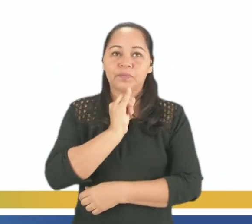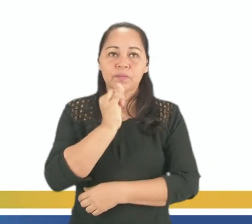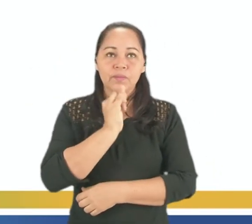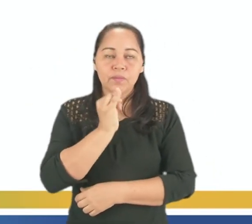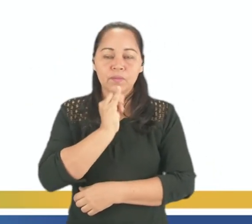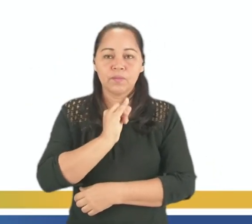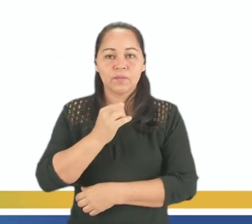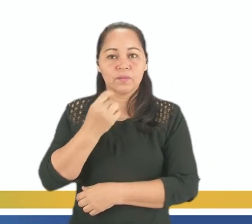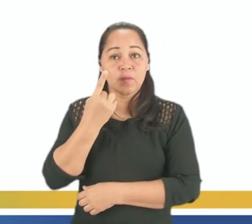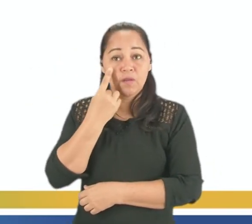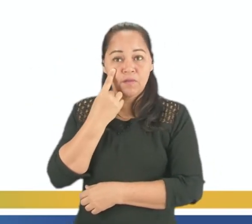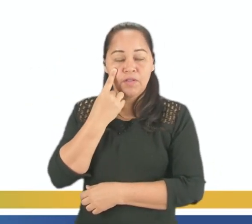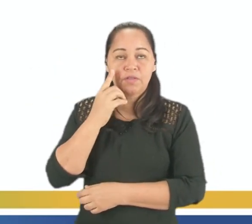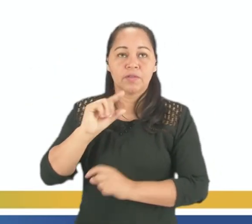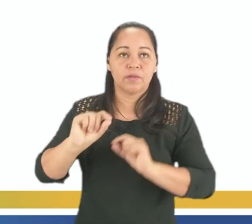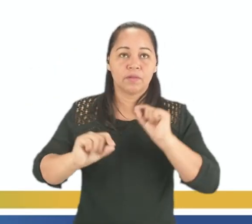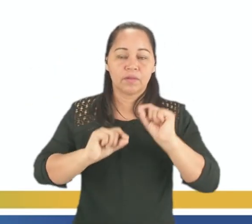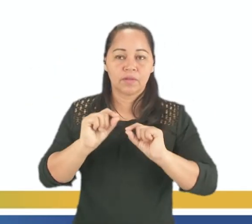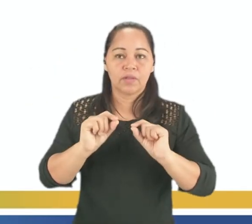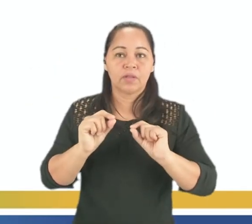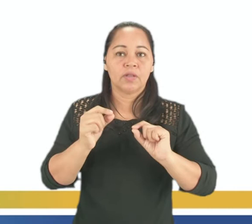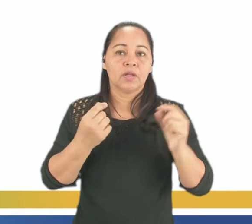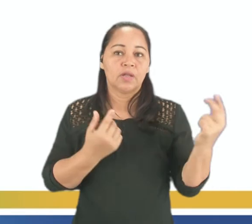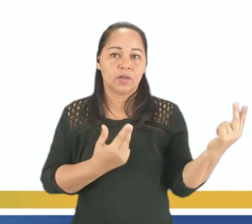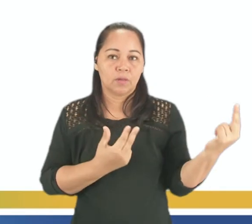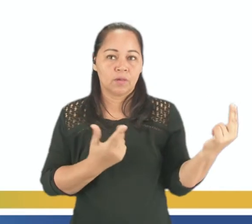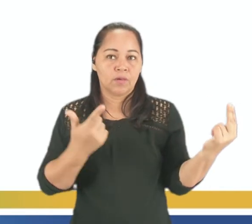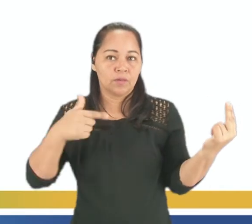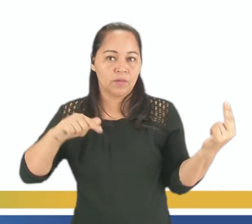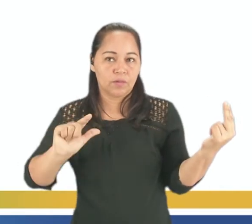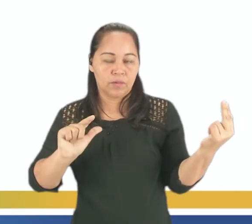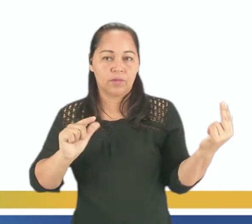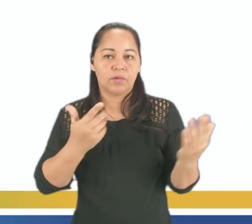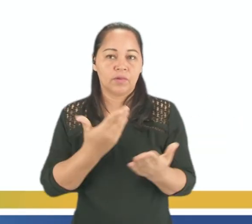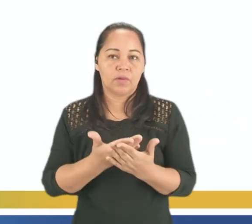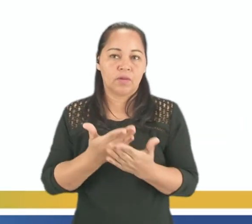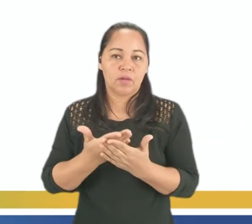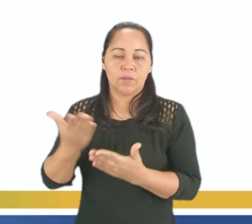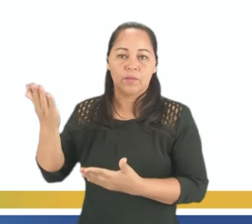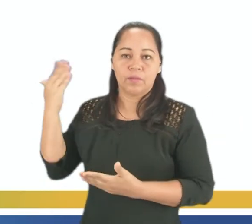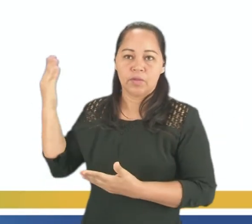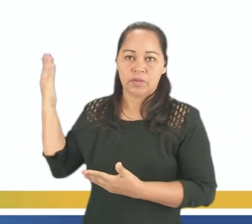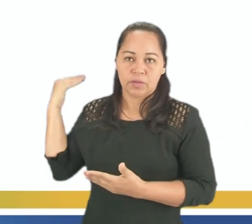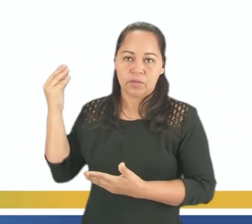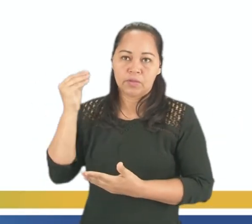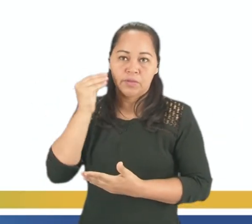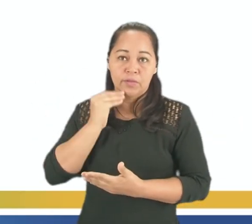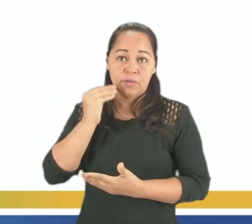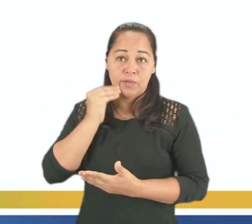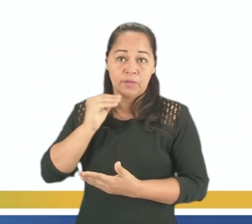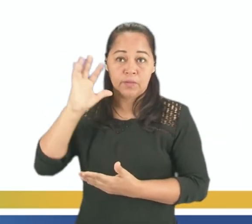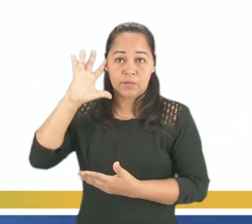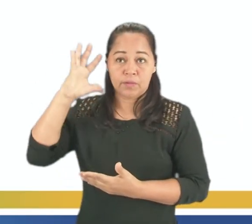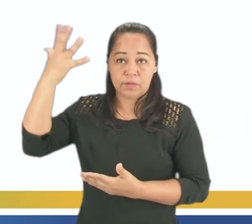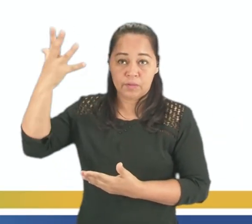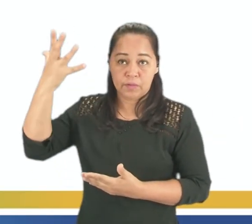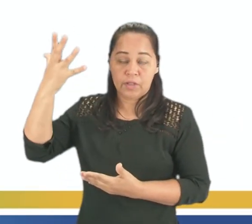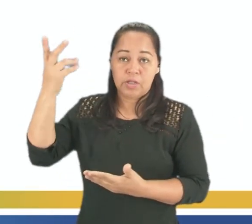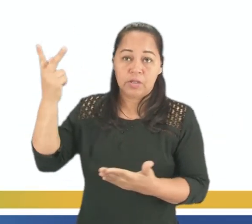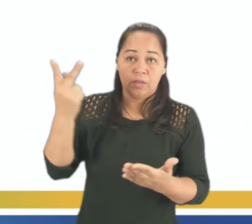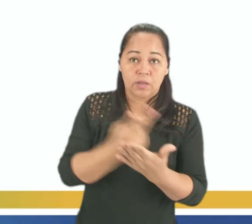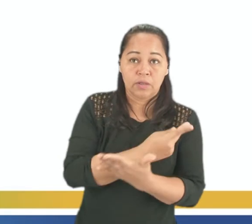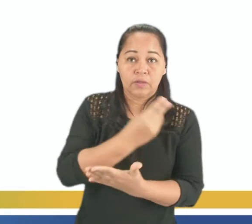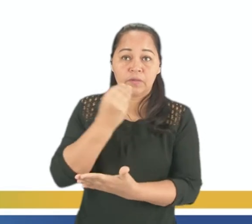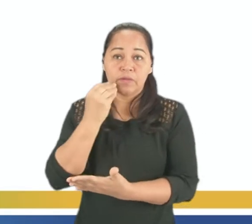exemplo utilizado aqui vai ser o mesmo exemplo da nossa situação 1 da aula anterior, que nós tentamos resolver aqui por tentativas e